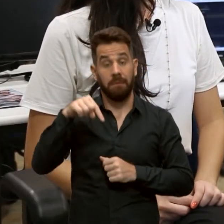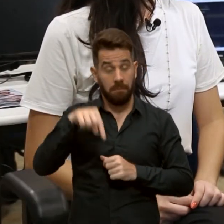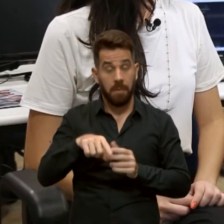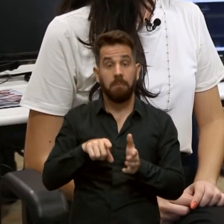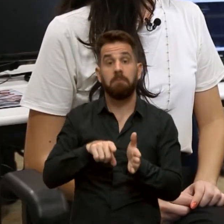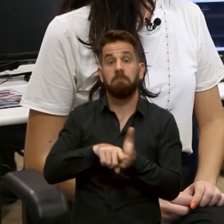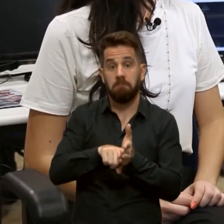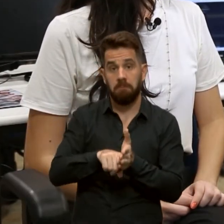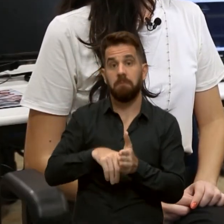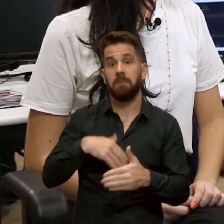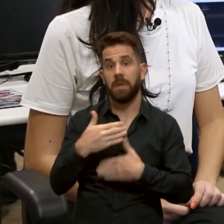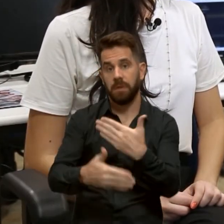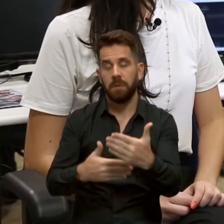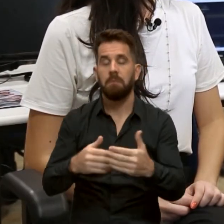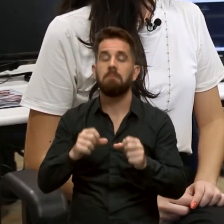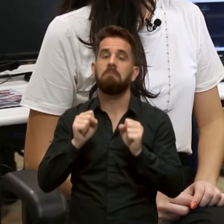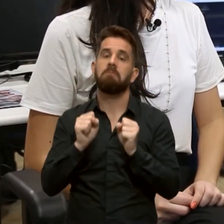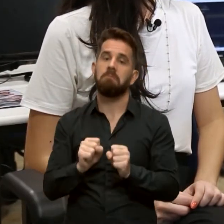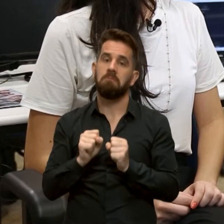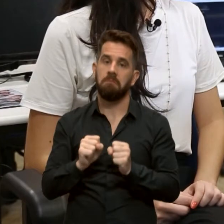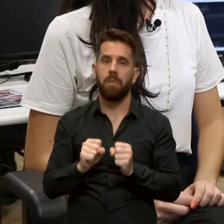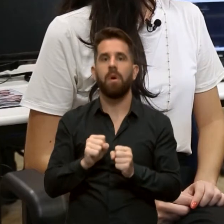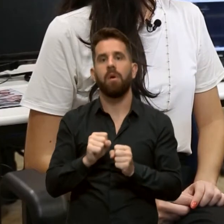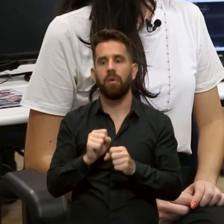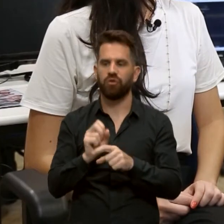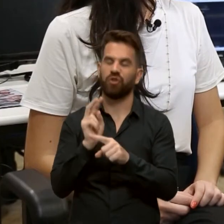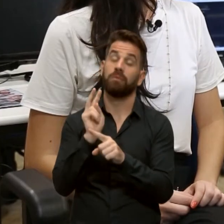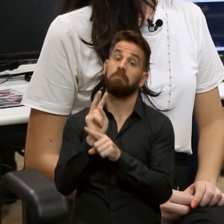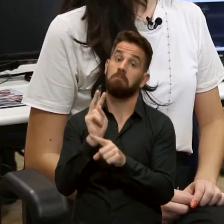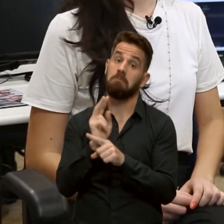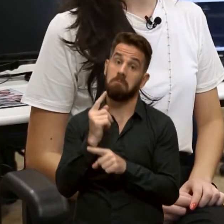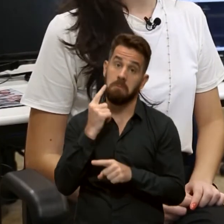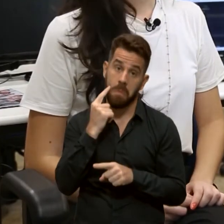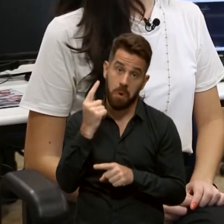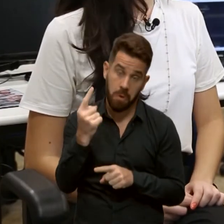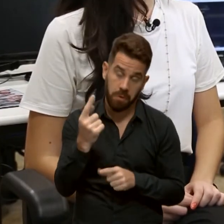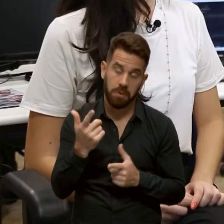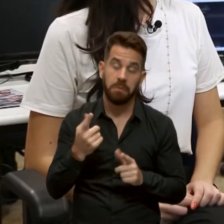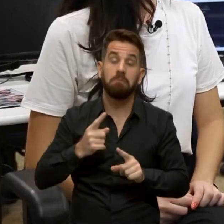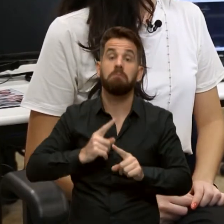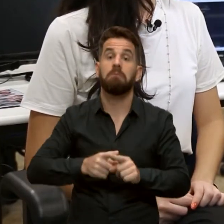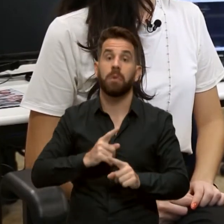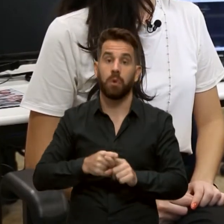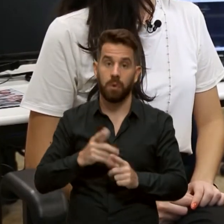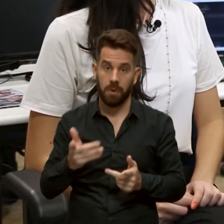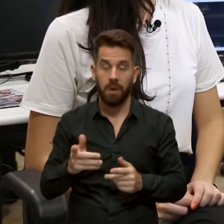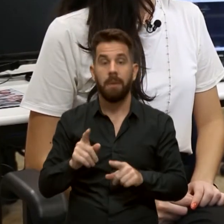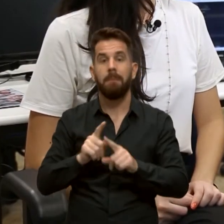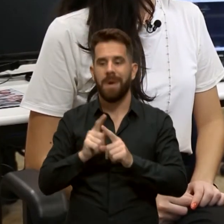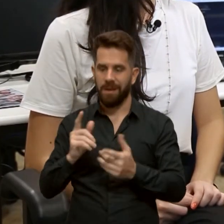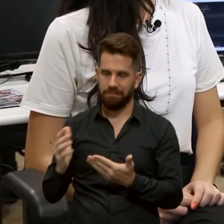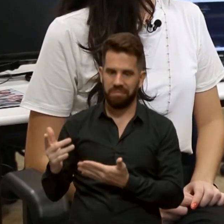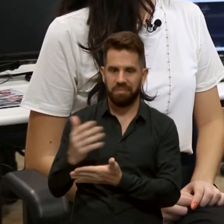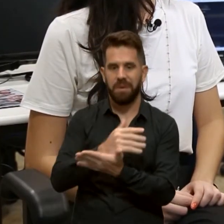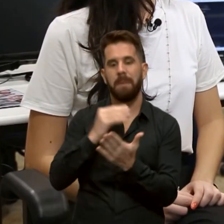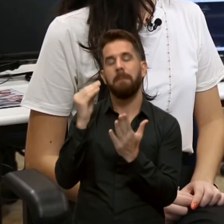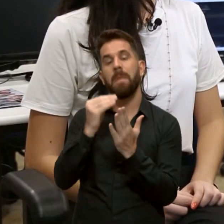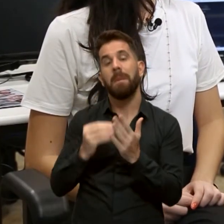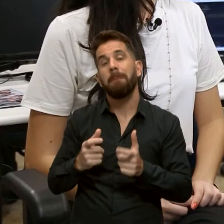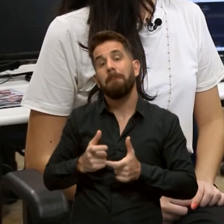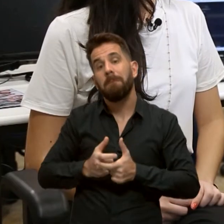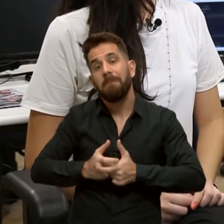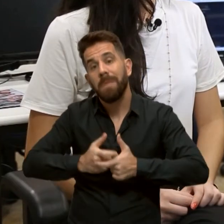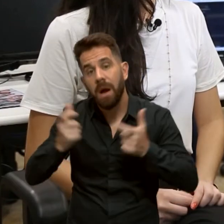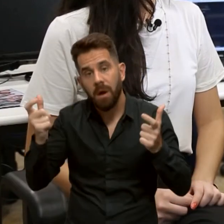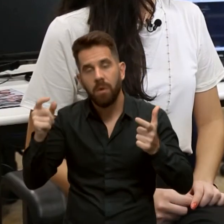ter várias hipóteses para por que isso aconteceu, mas a maioria das mensagens